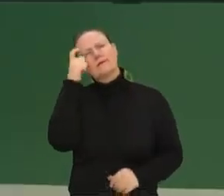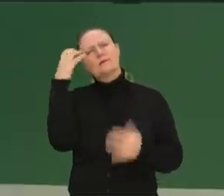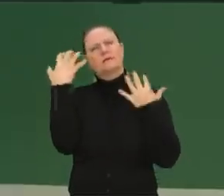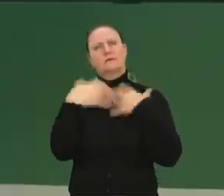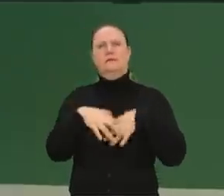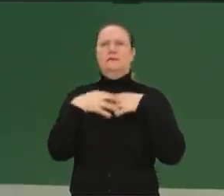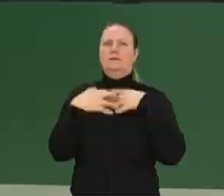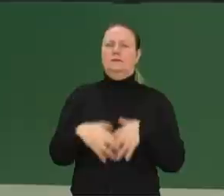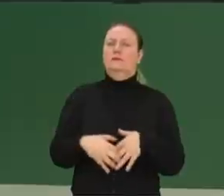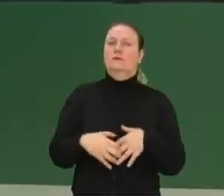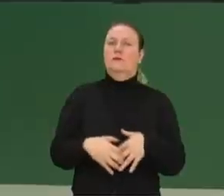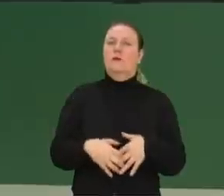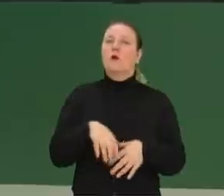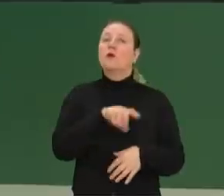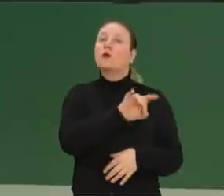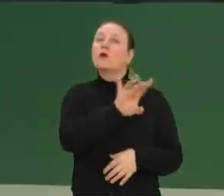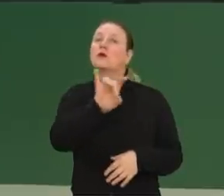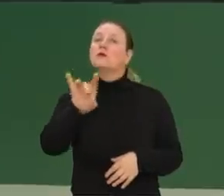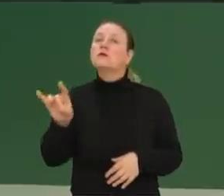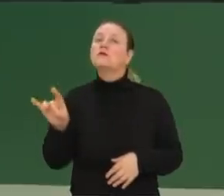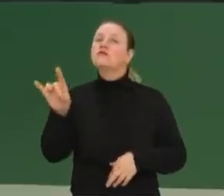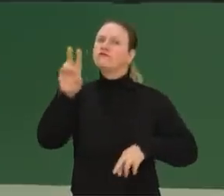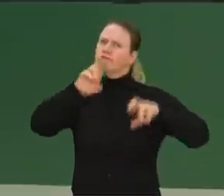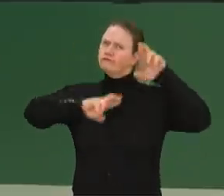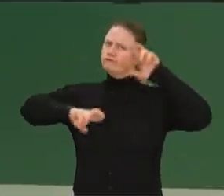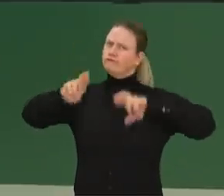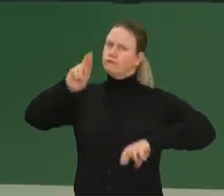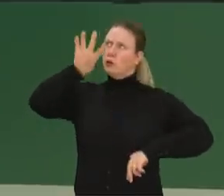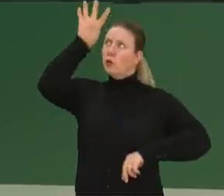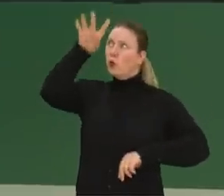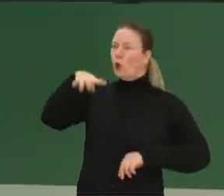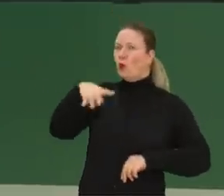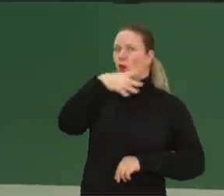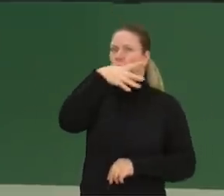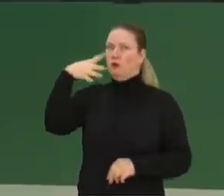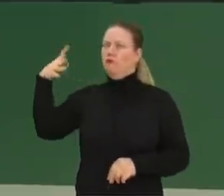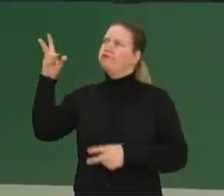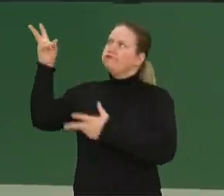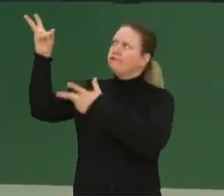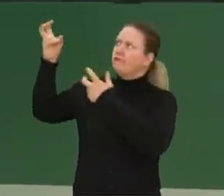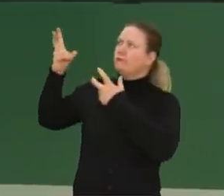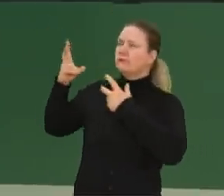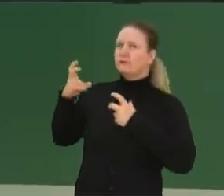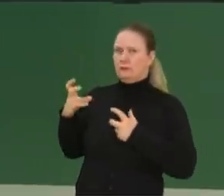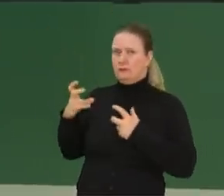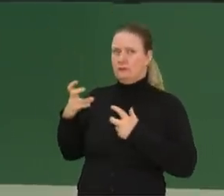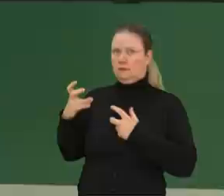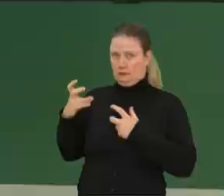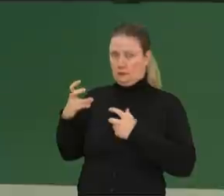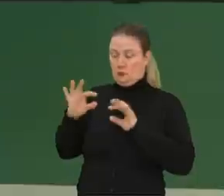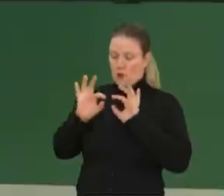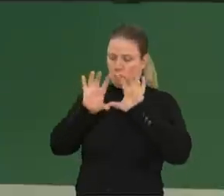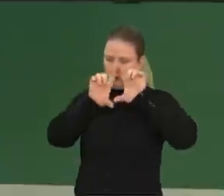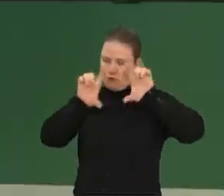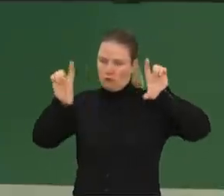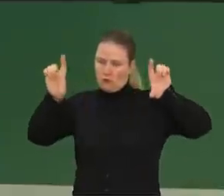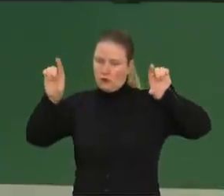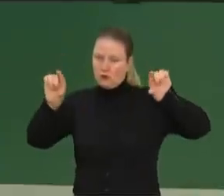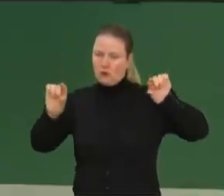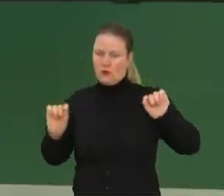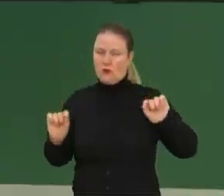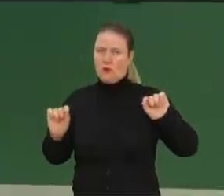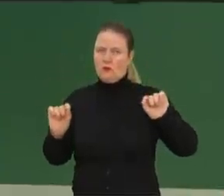aí. Você vai, olha só, analisar a tabela a seguir, que é um pedacinho do hemograma. E